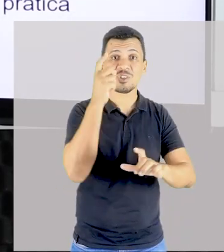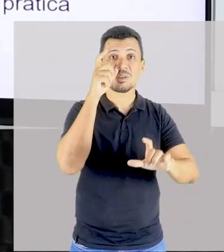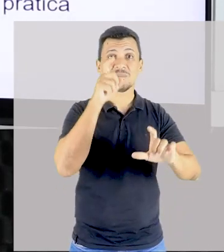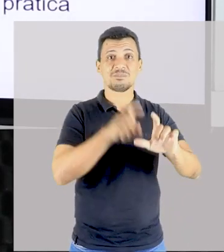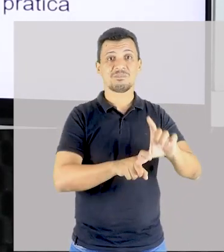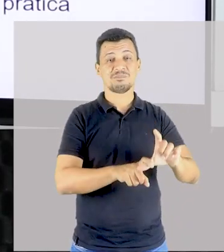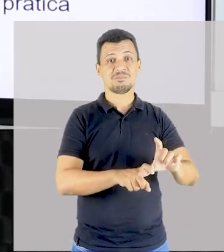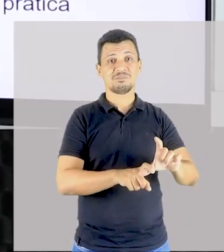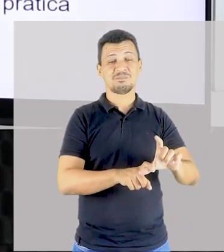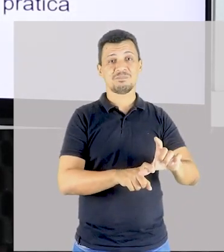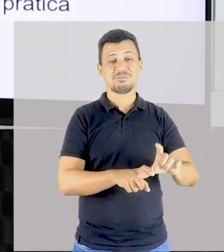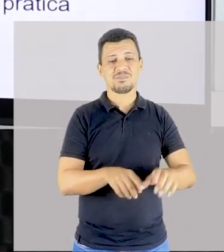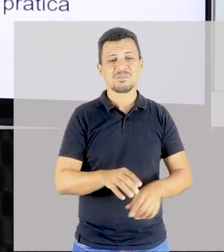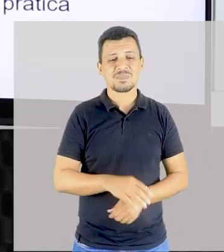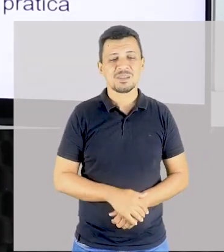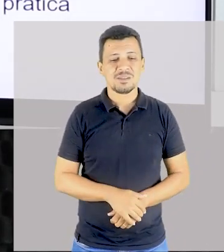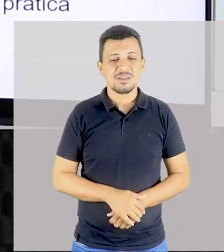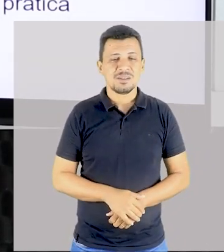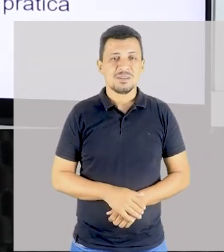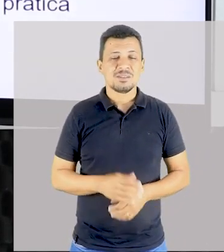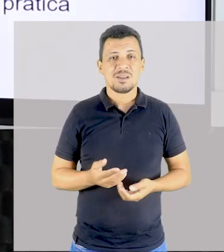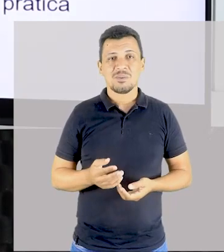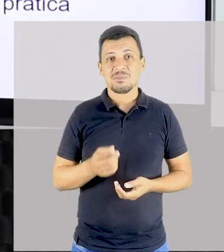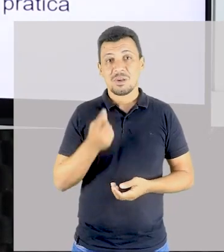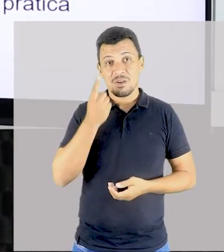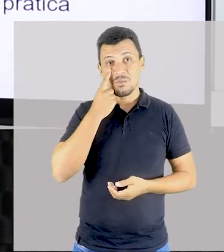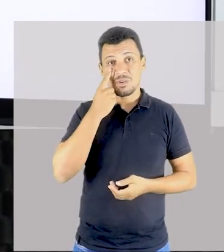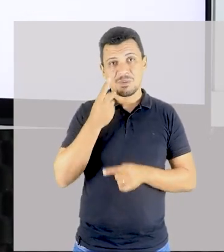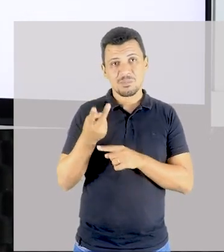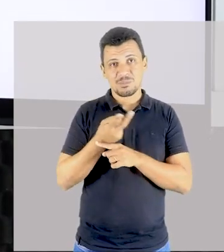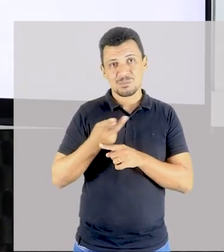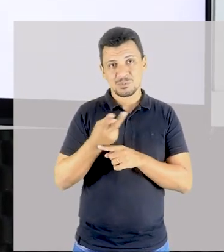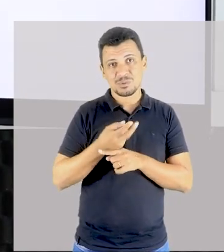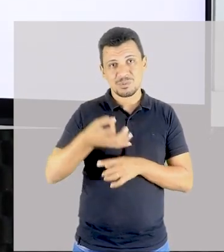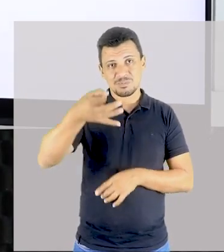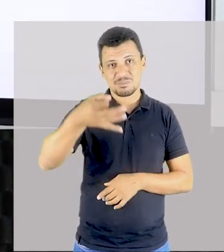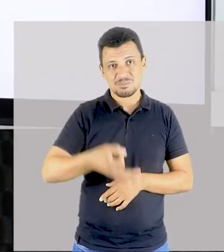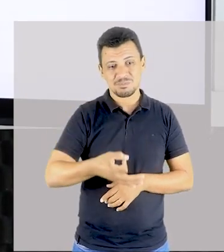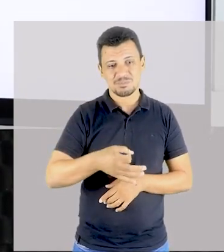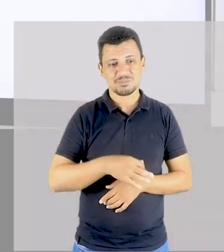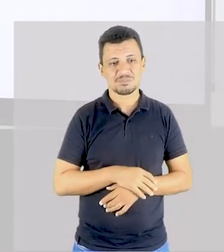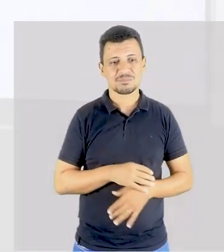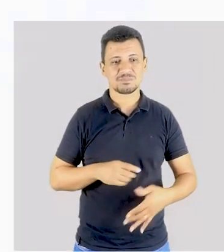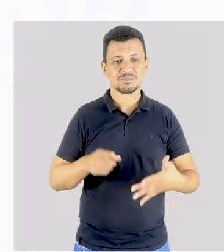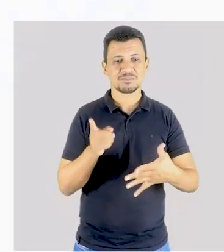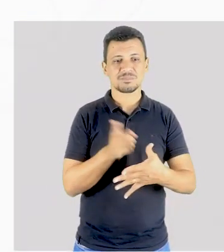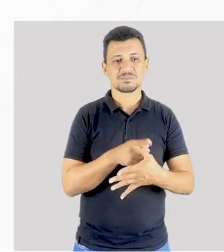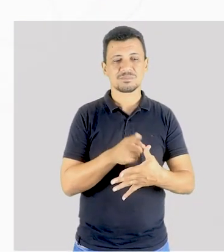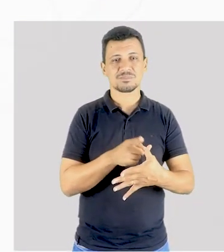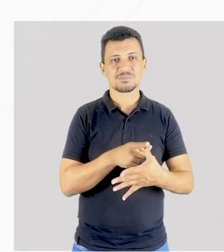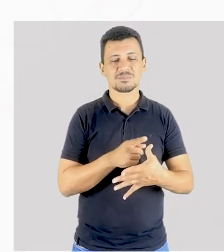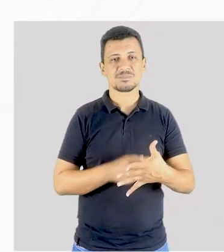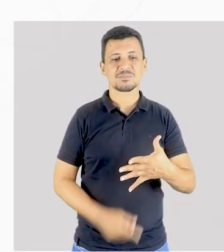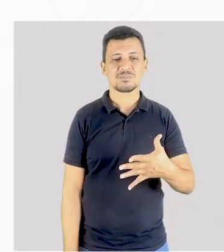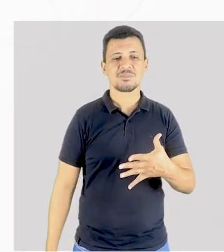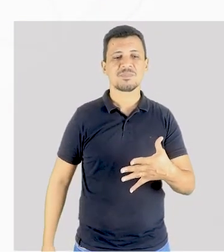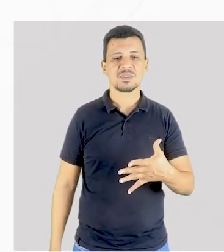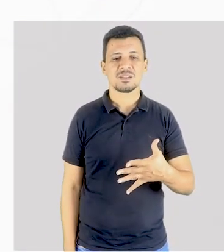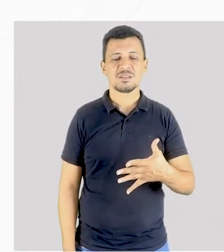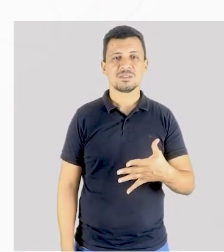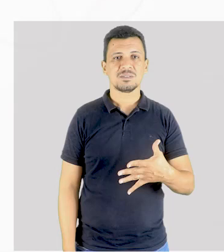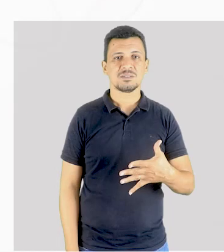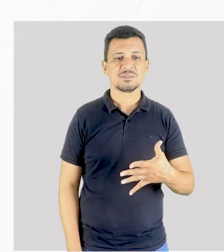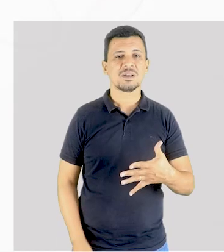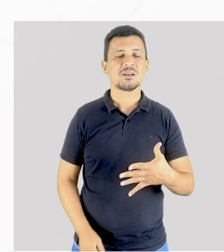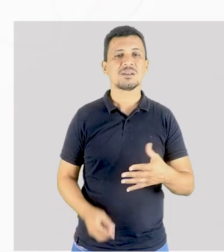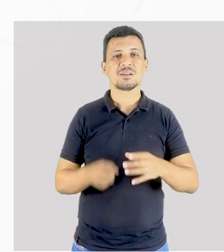da maioria das vezes então é com base nisso que a gente vai procurar alternativa correta o assistencialismo letra A